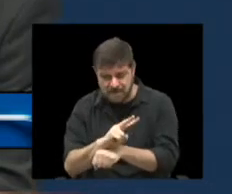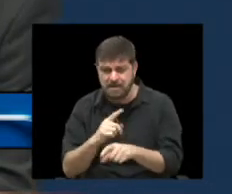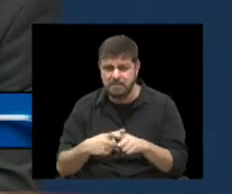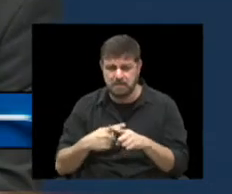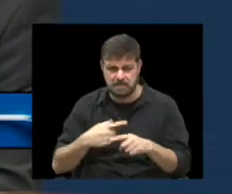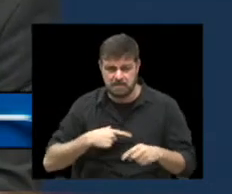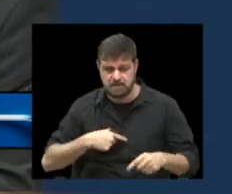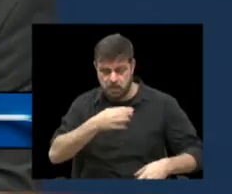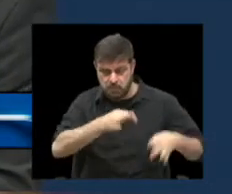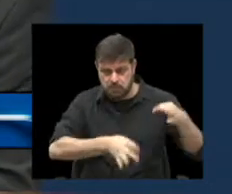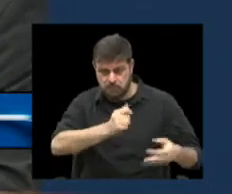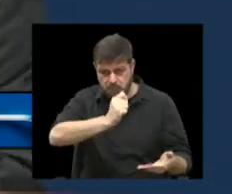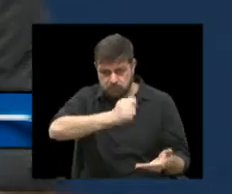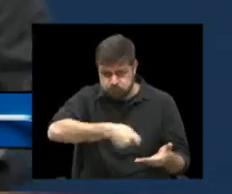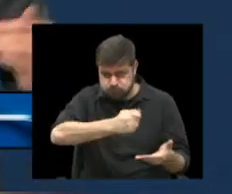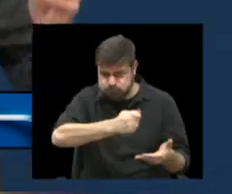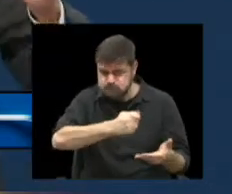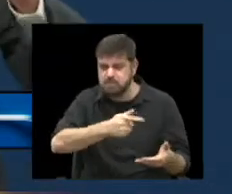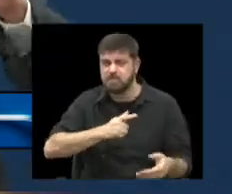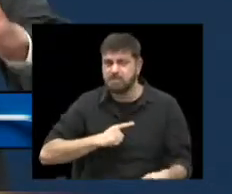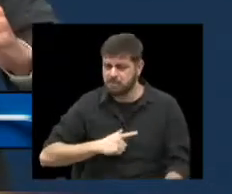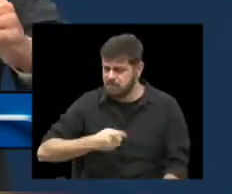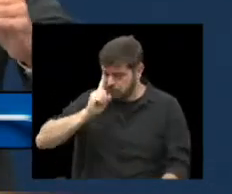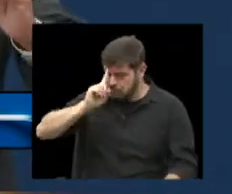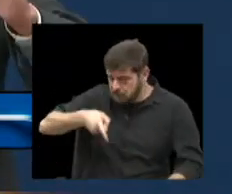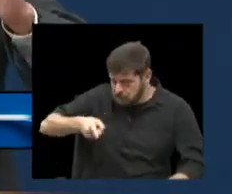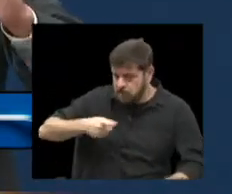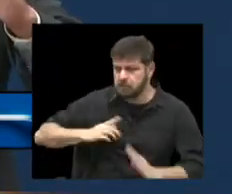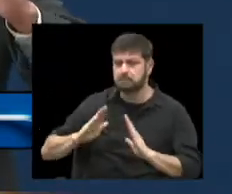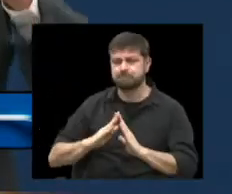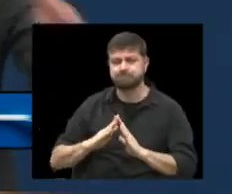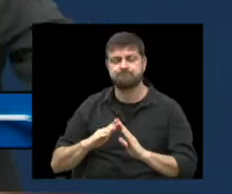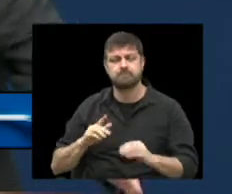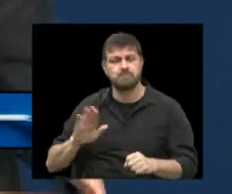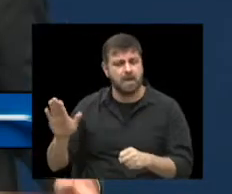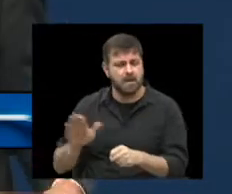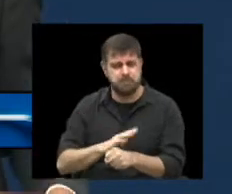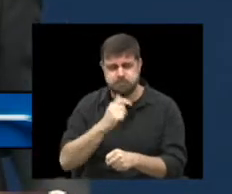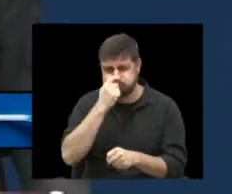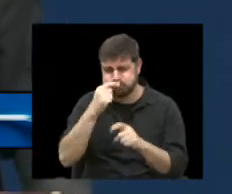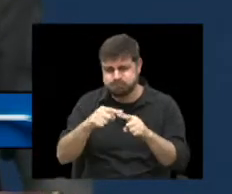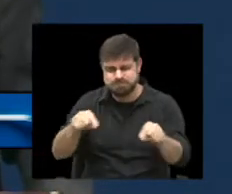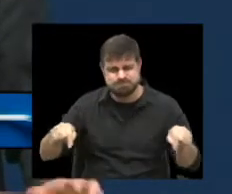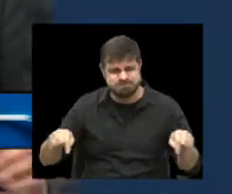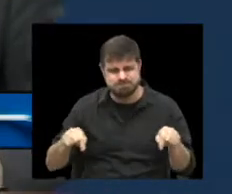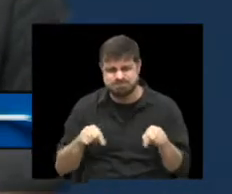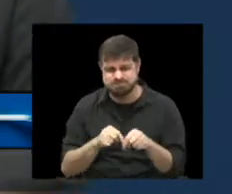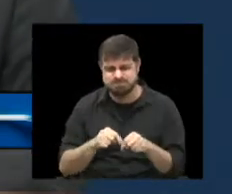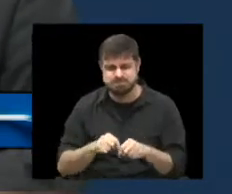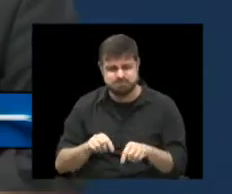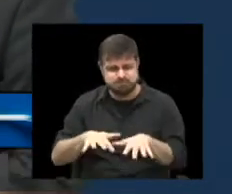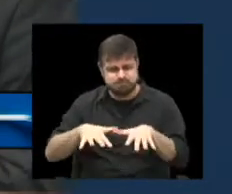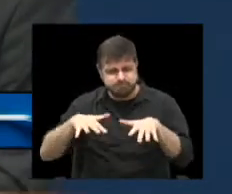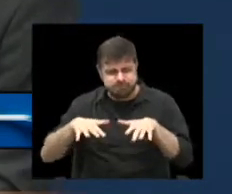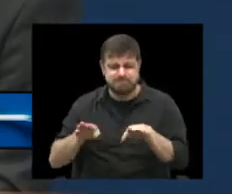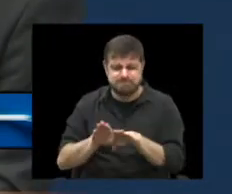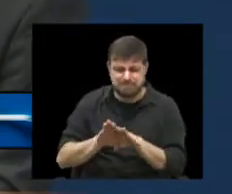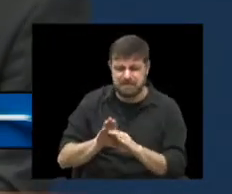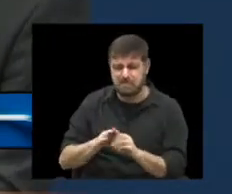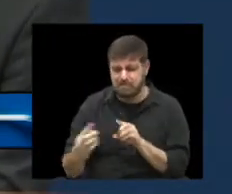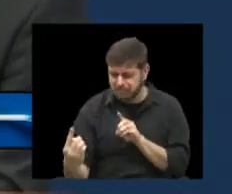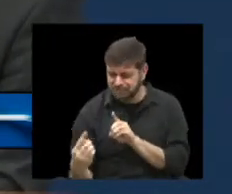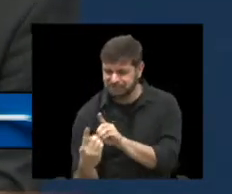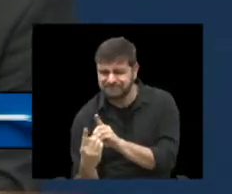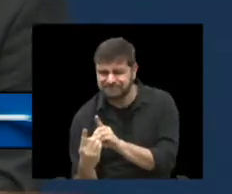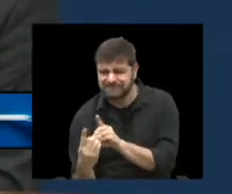Defensoria Pública. O que acontece é que muitas vezes leva à superlotação de salas, a um atendimento que não